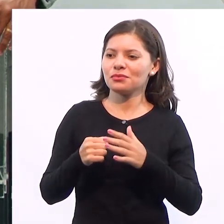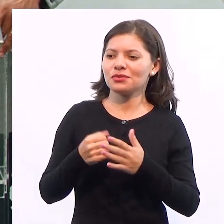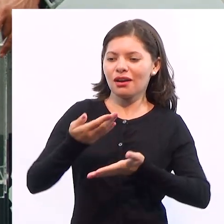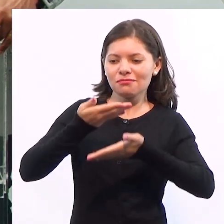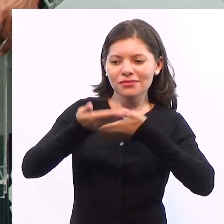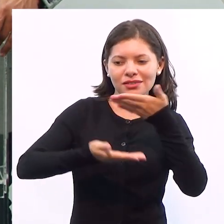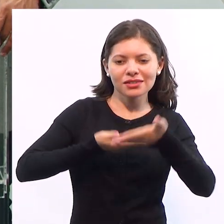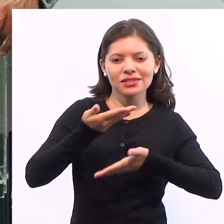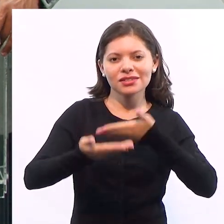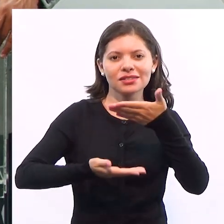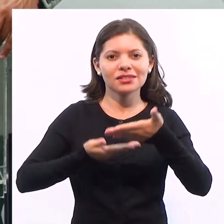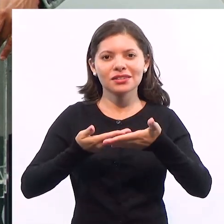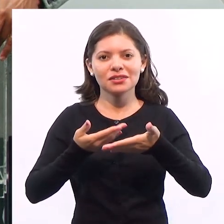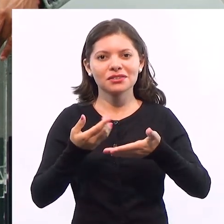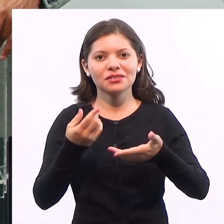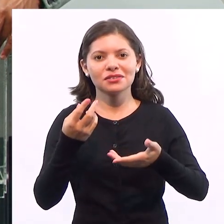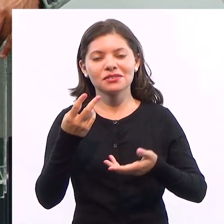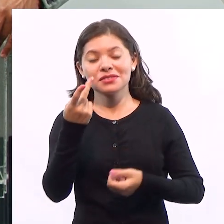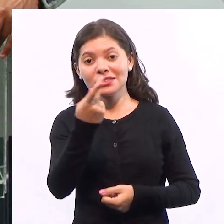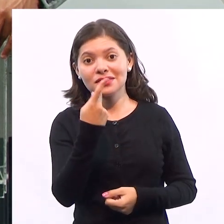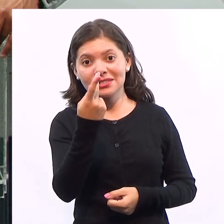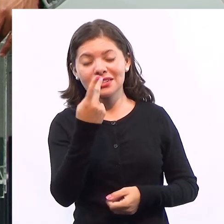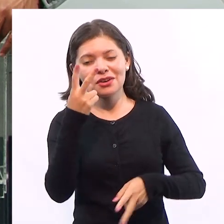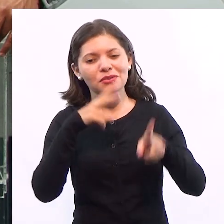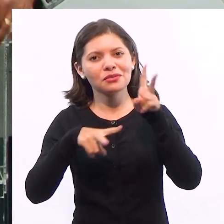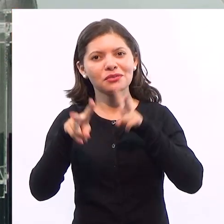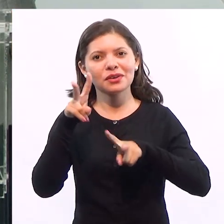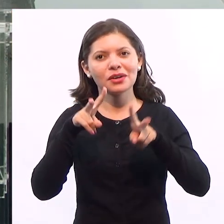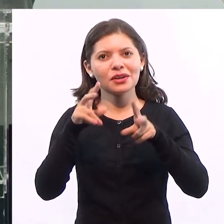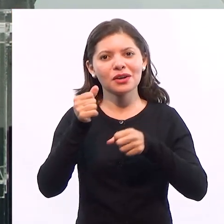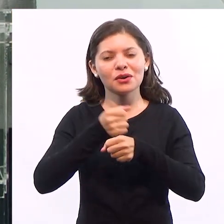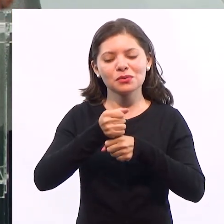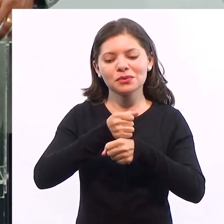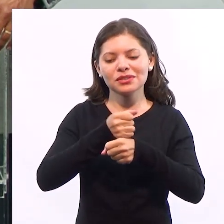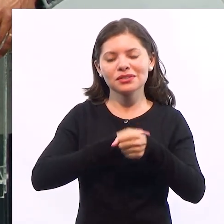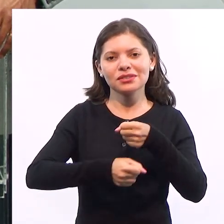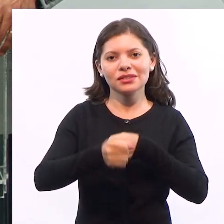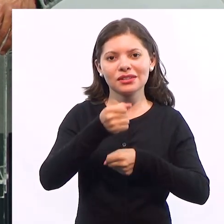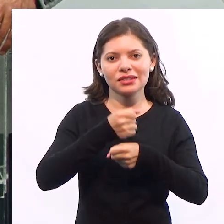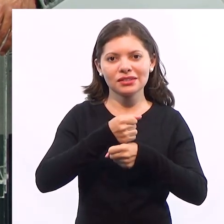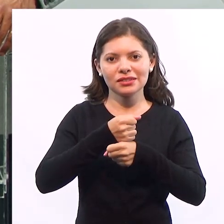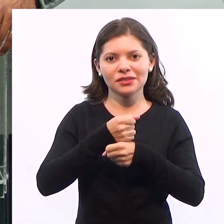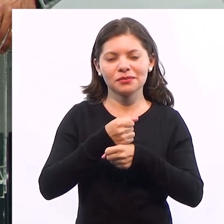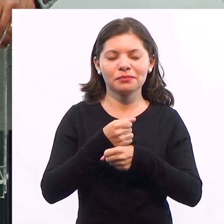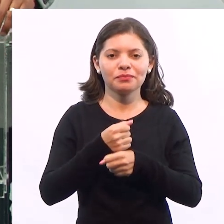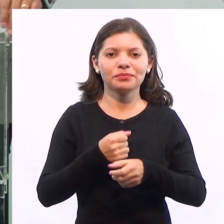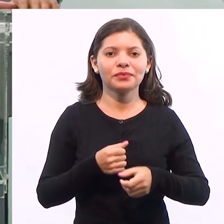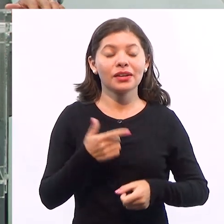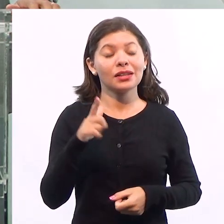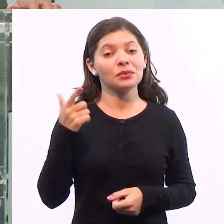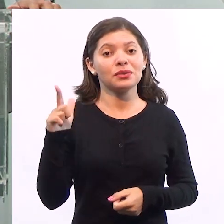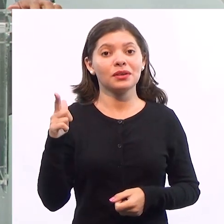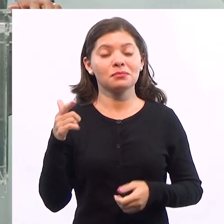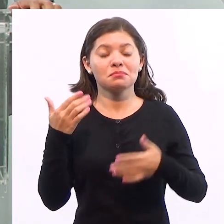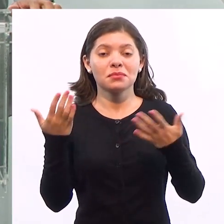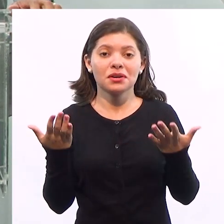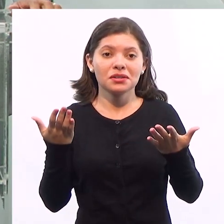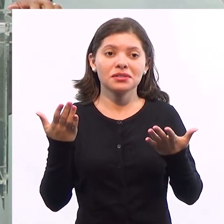chegaríamos a ter uma tela desta aqui que nós fazemos a interação, você vê eu riscando ela aqui, alguns anos